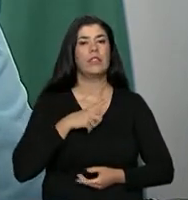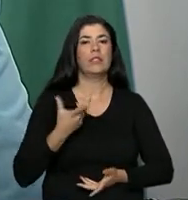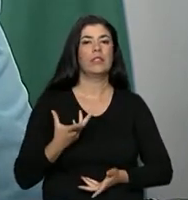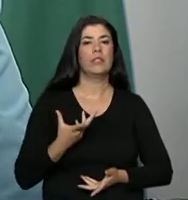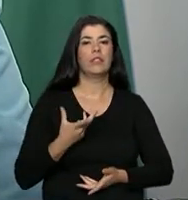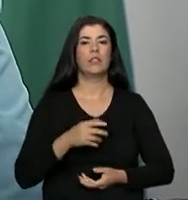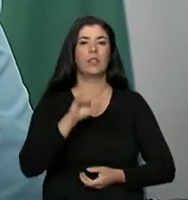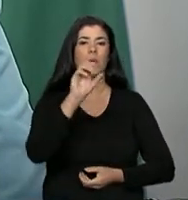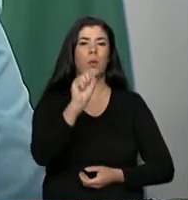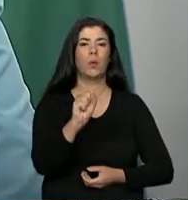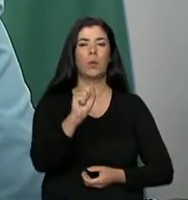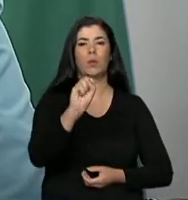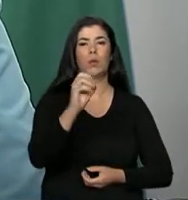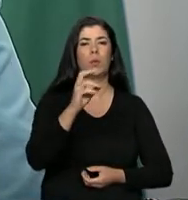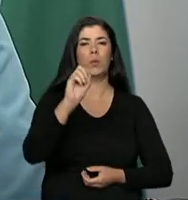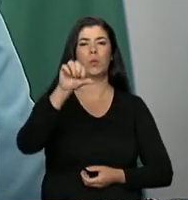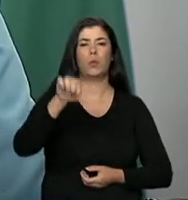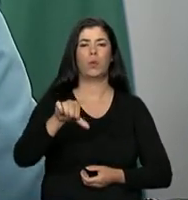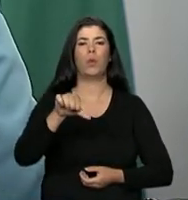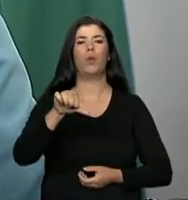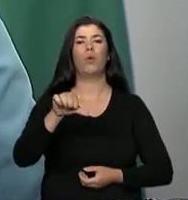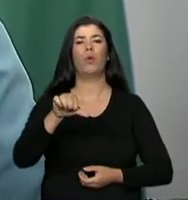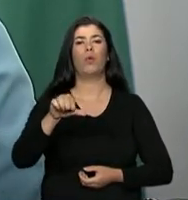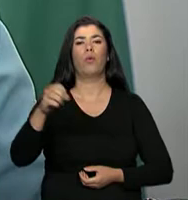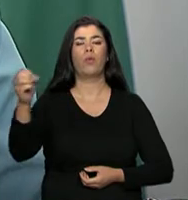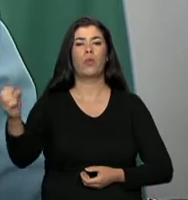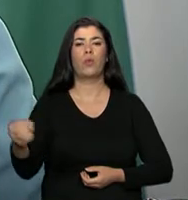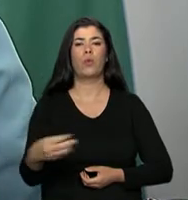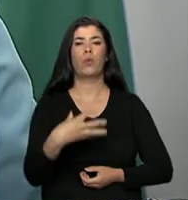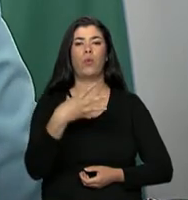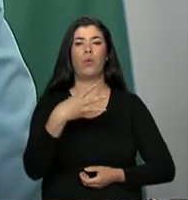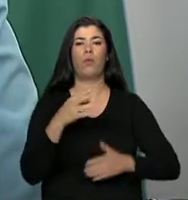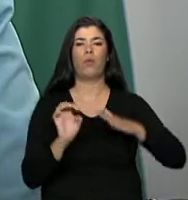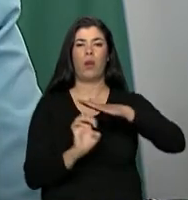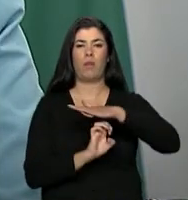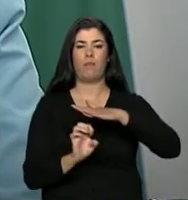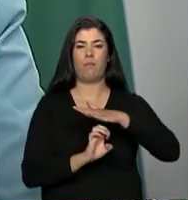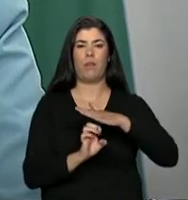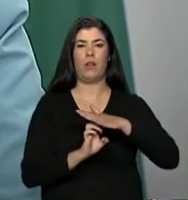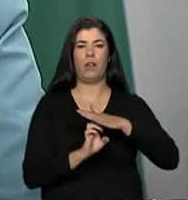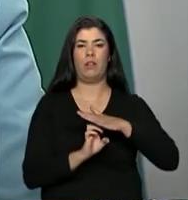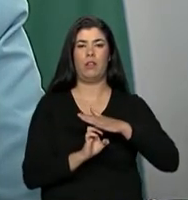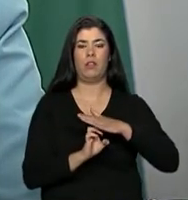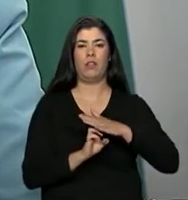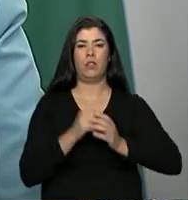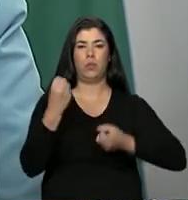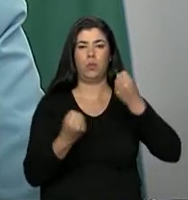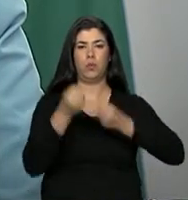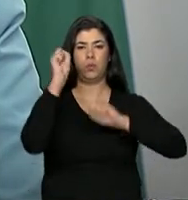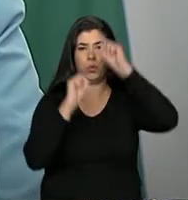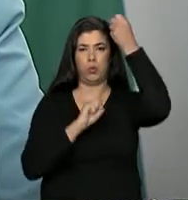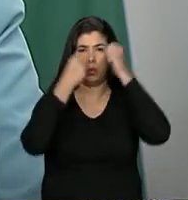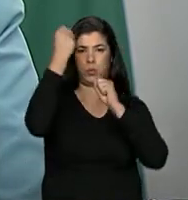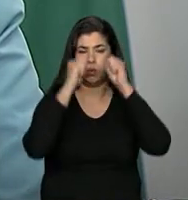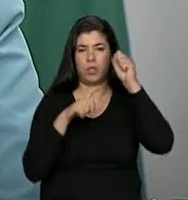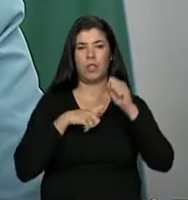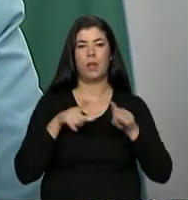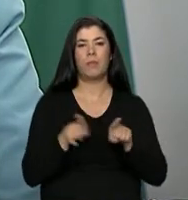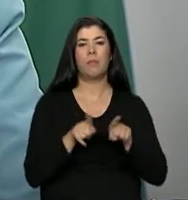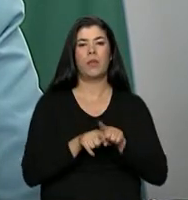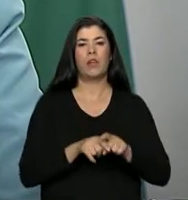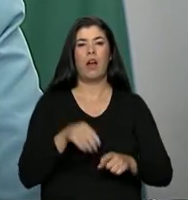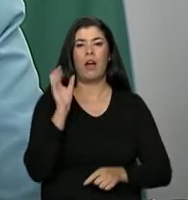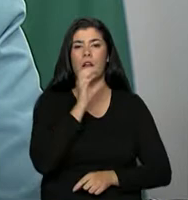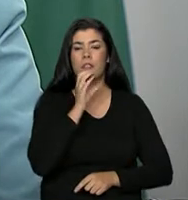talvez 8 ou 9 empresas da indústria automobilística. Nós também aceleramos o investimento público,